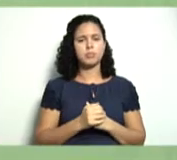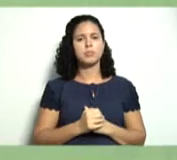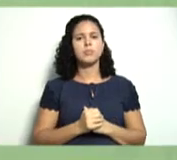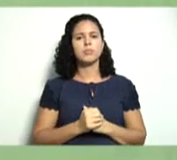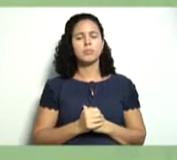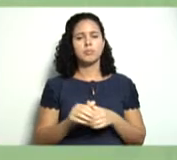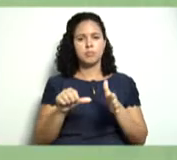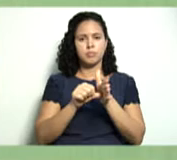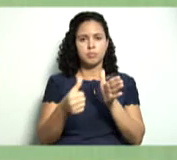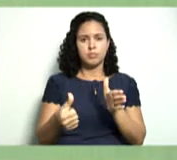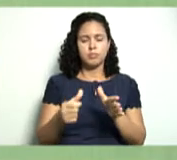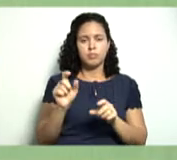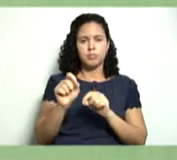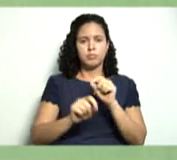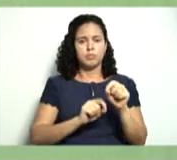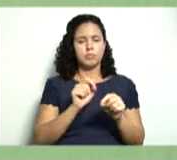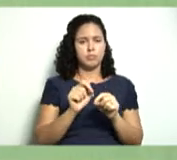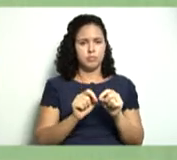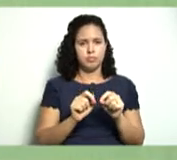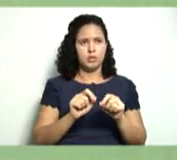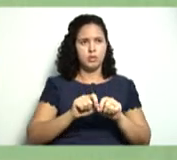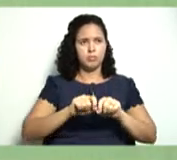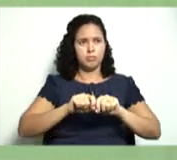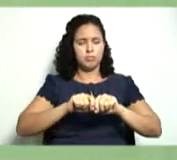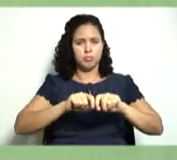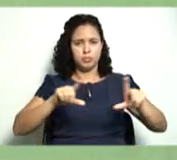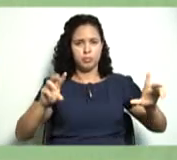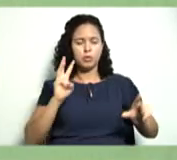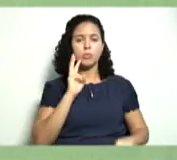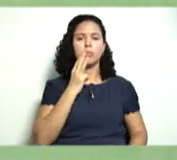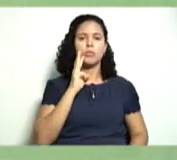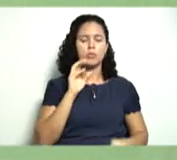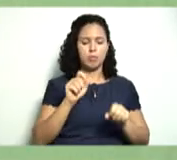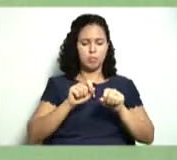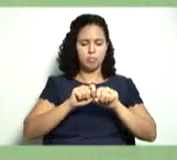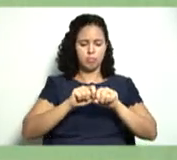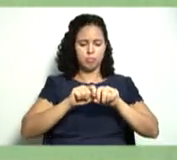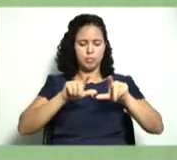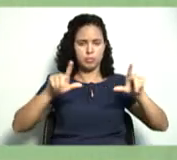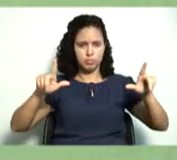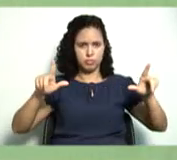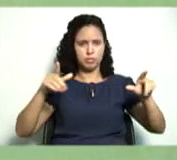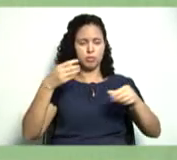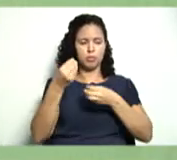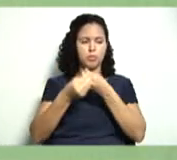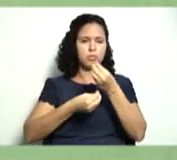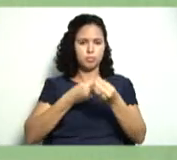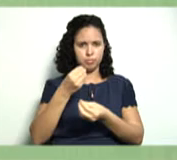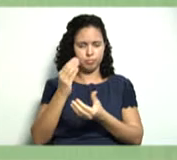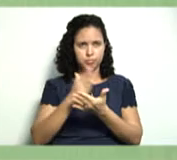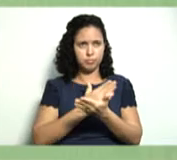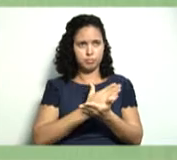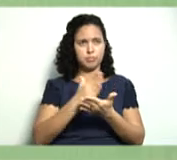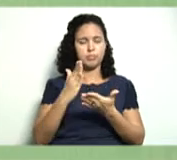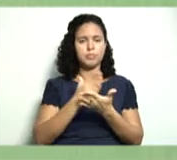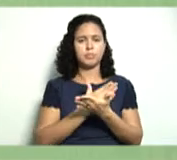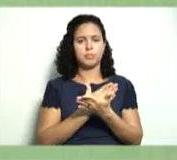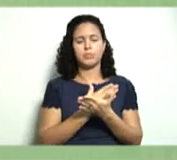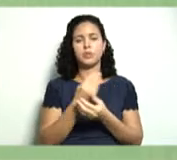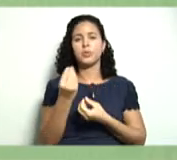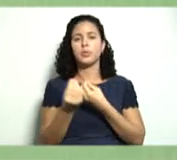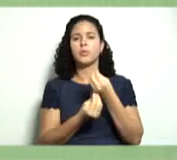primeiro você precisa abriu hoje aqui eu vou mostrar aqui pra vocês quais são as formas de